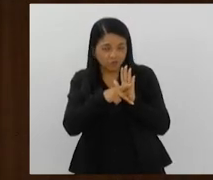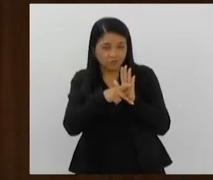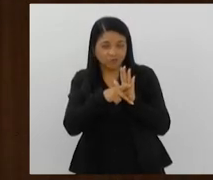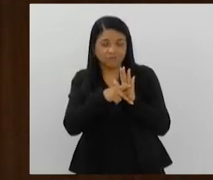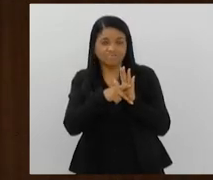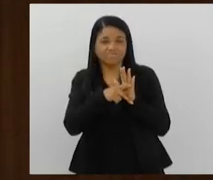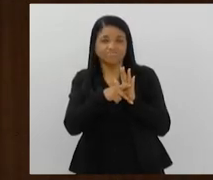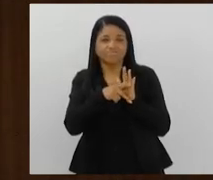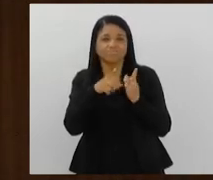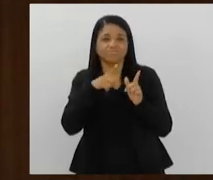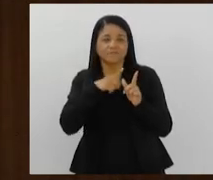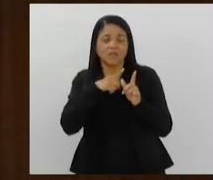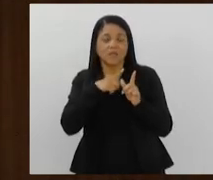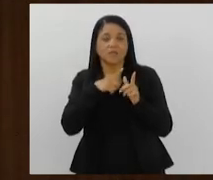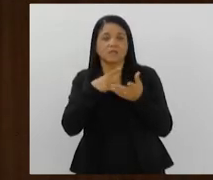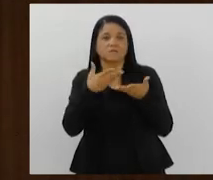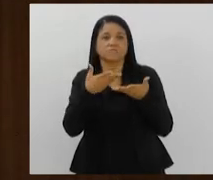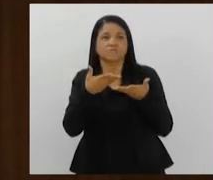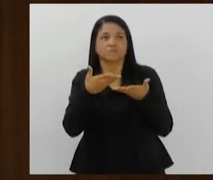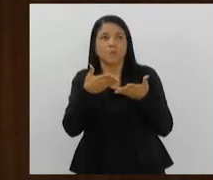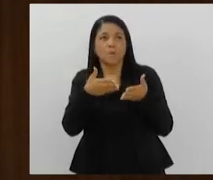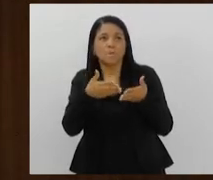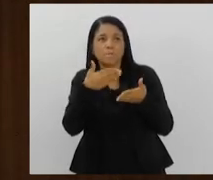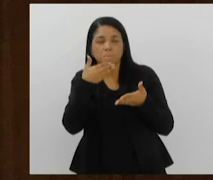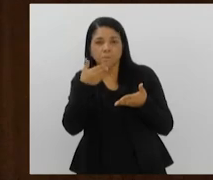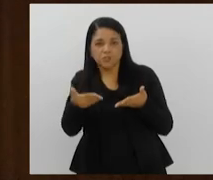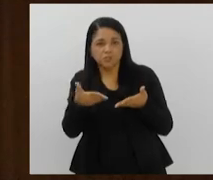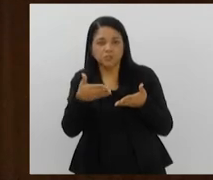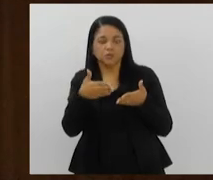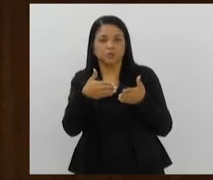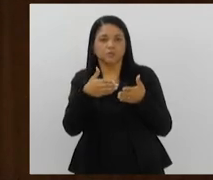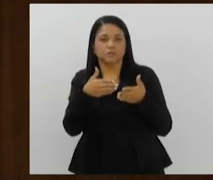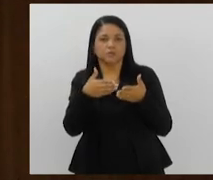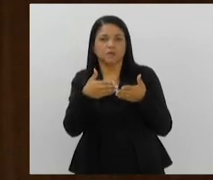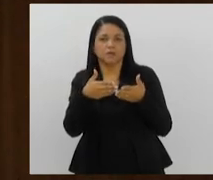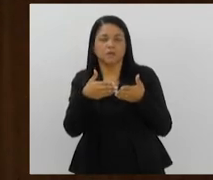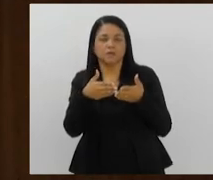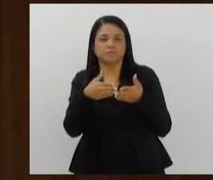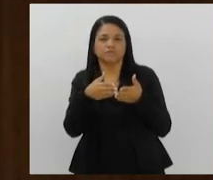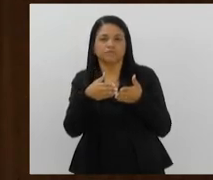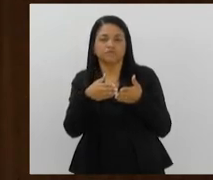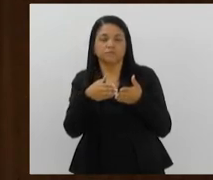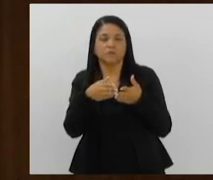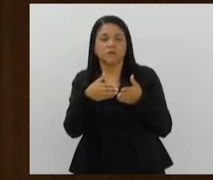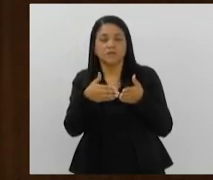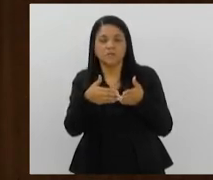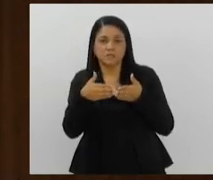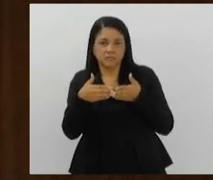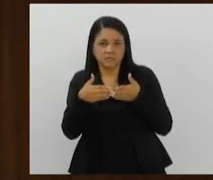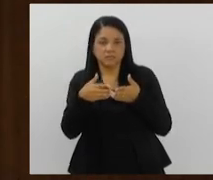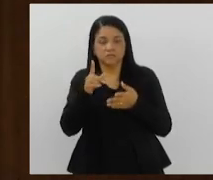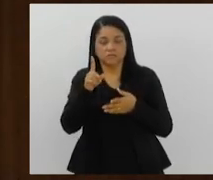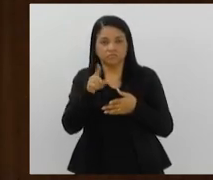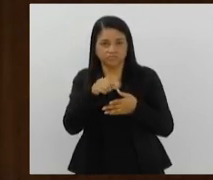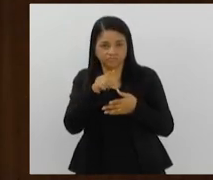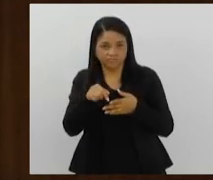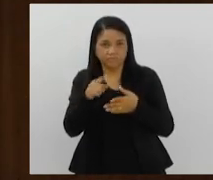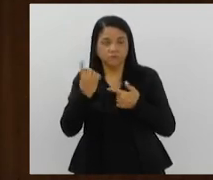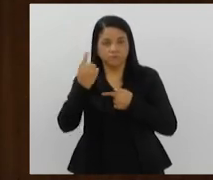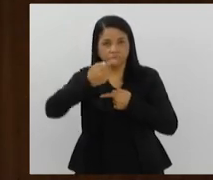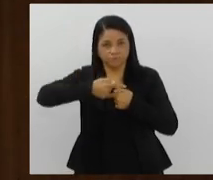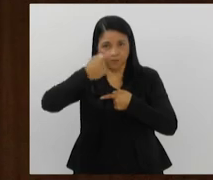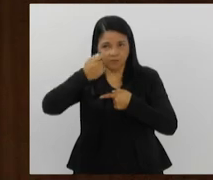sobre isenção de pedágio. Há outros projetos que já receberam parecer na